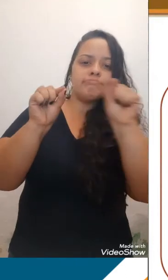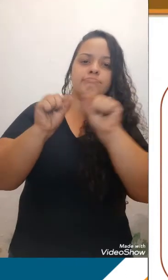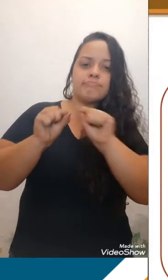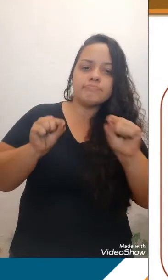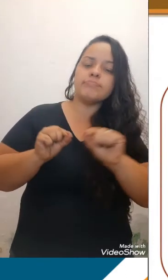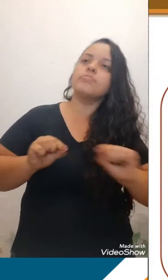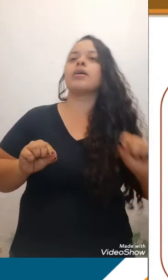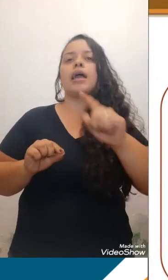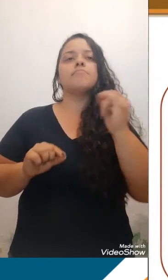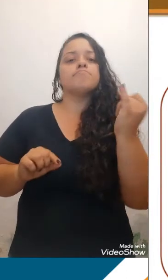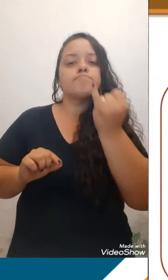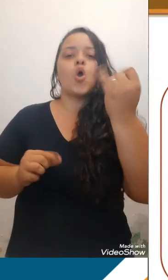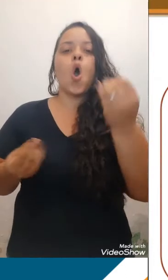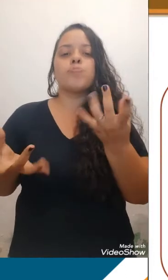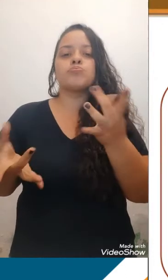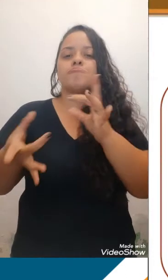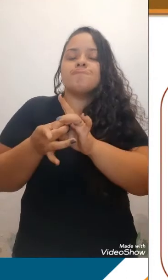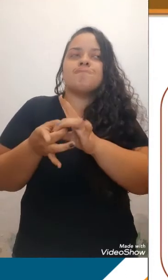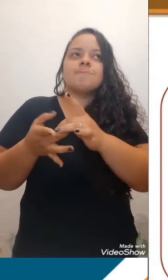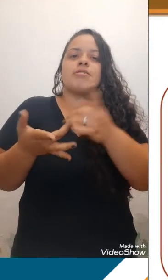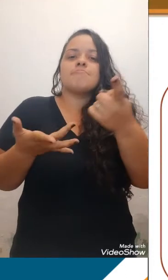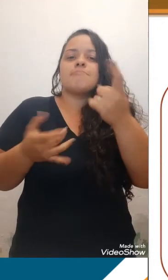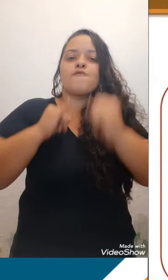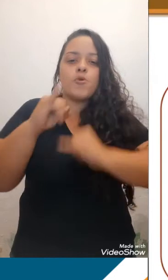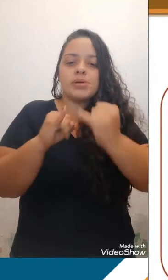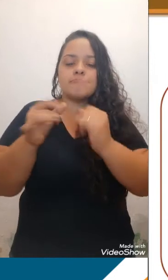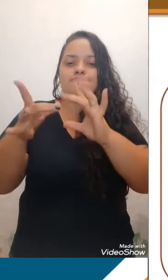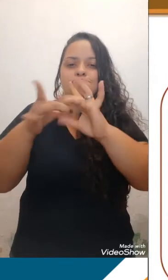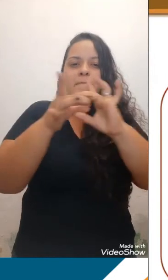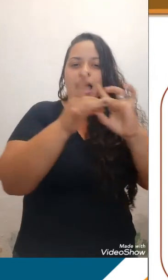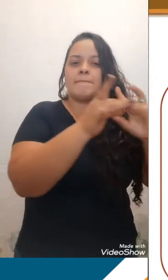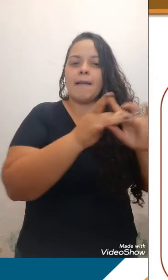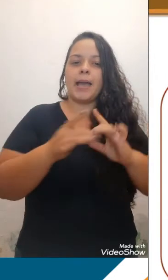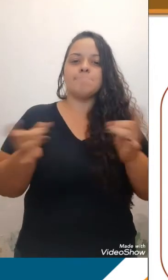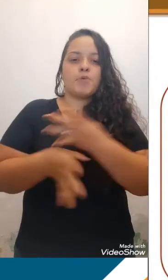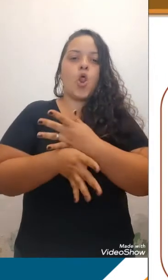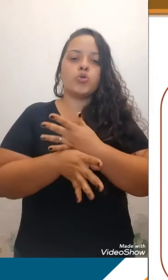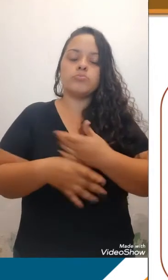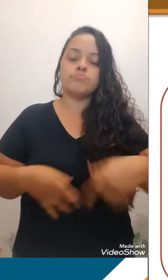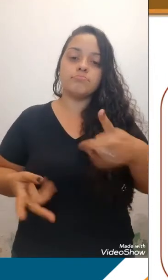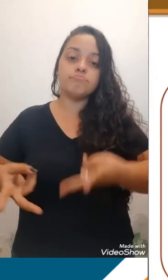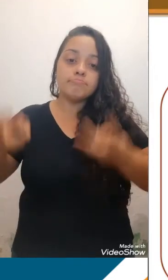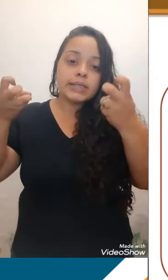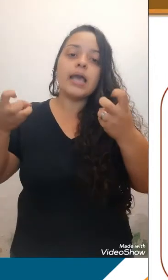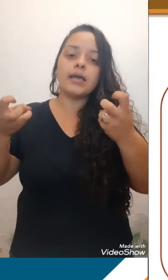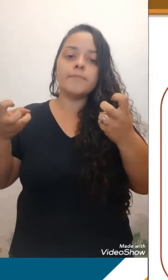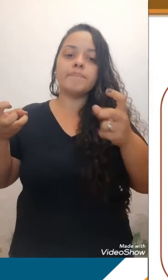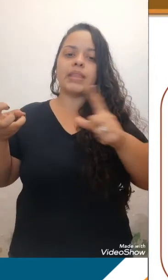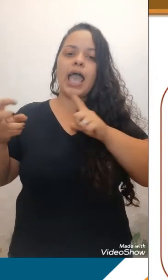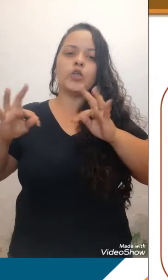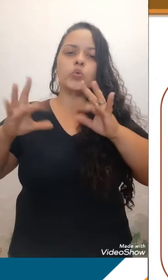são imprescindíveis na narração das informações ao longo do parágrafo. Então, percebam